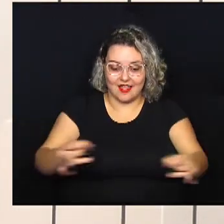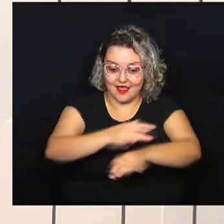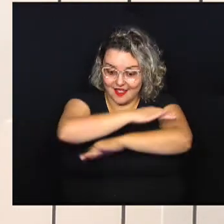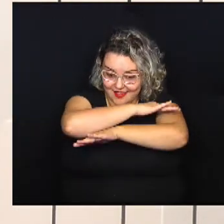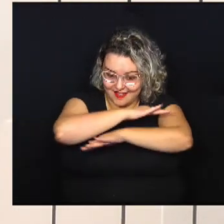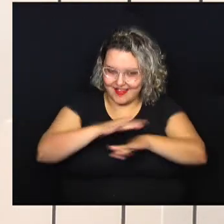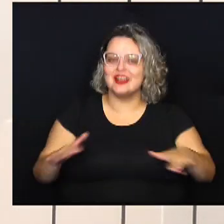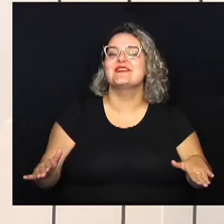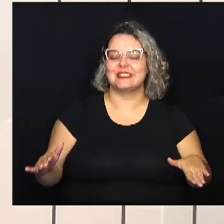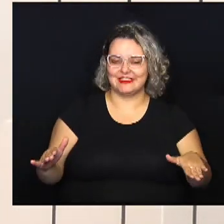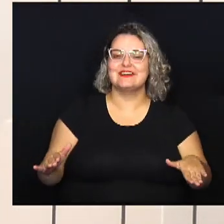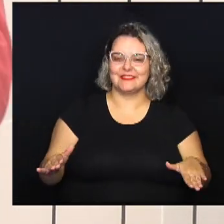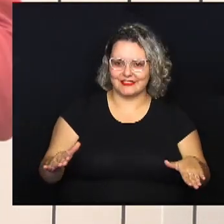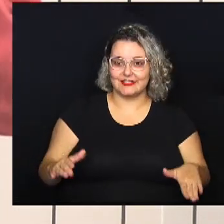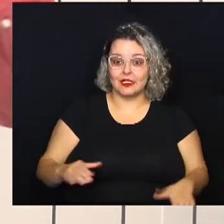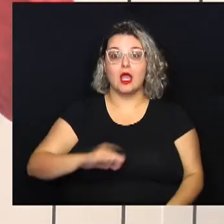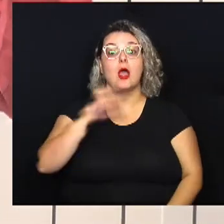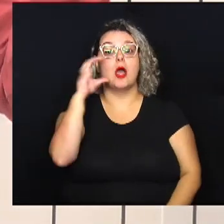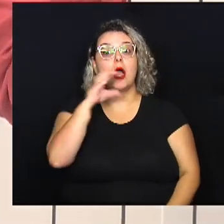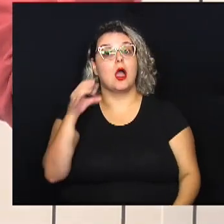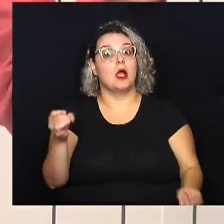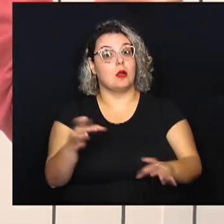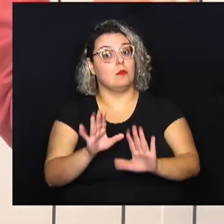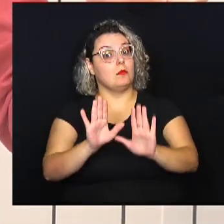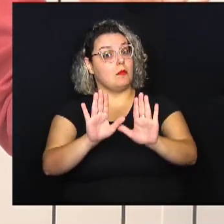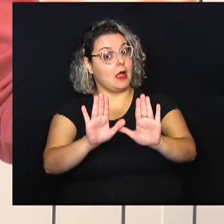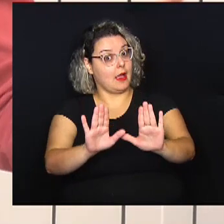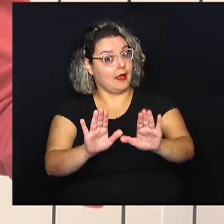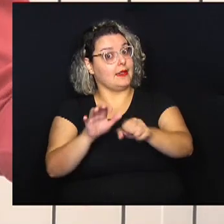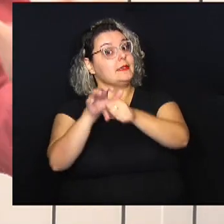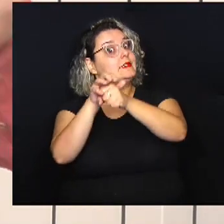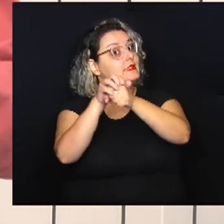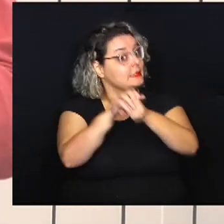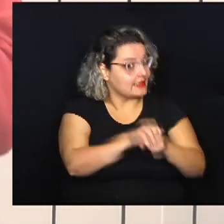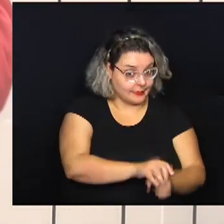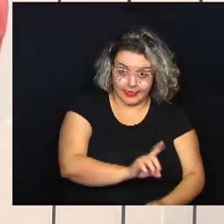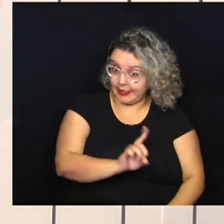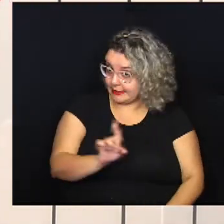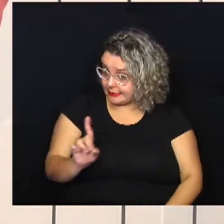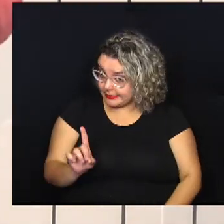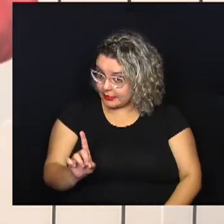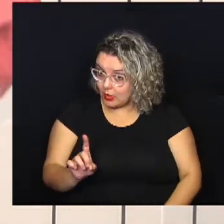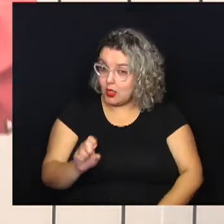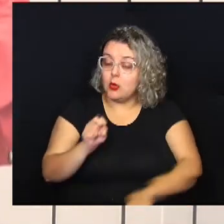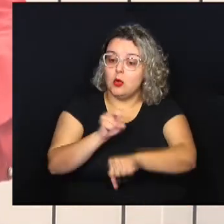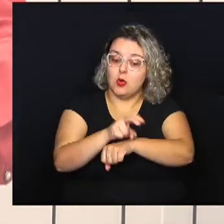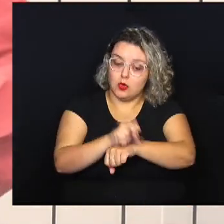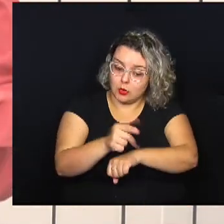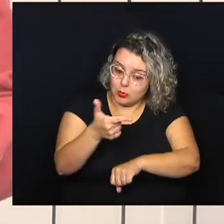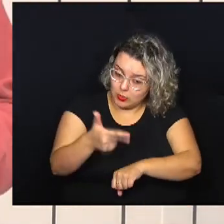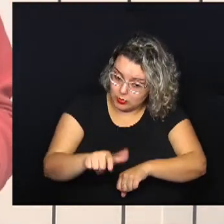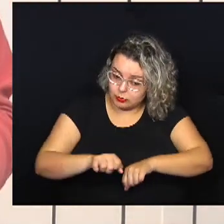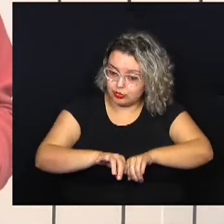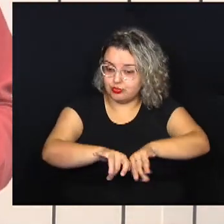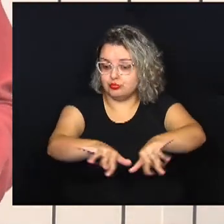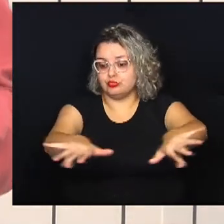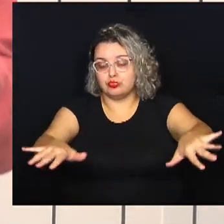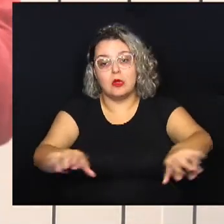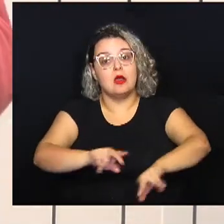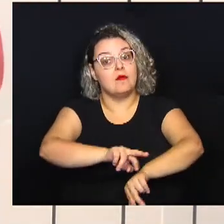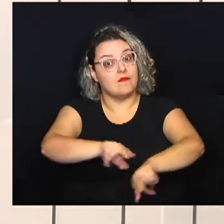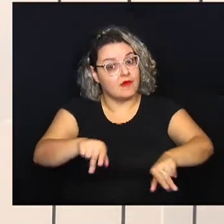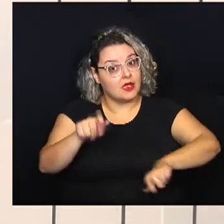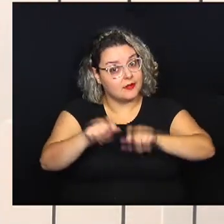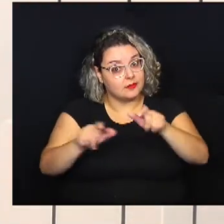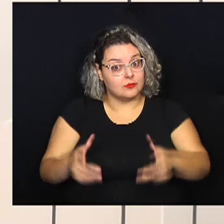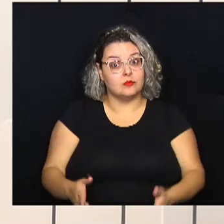A emergência acabou, mas a ameaça não. O vírus continua contaminando milhões de pessoas.